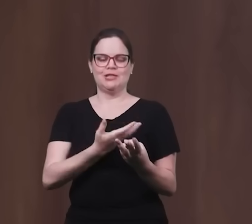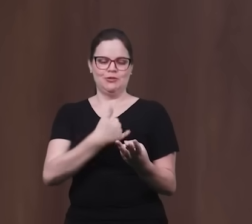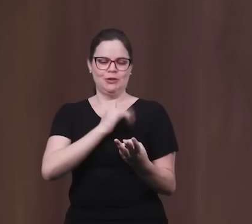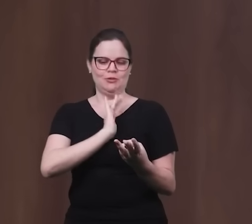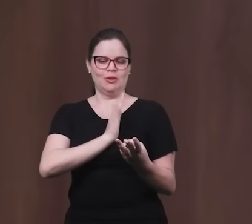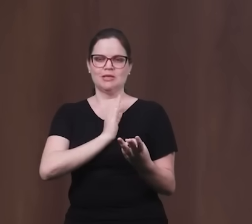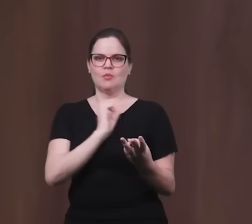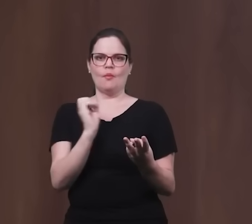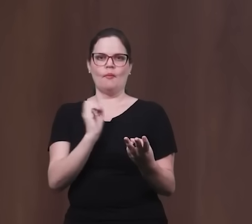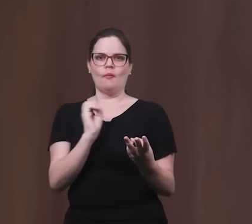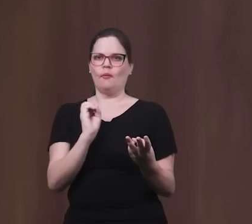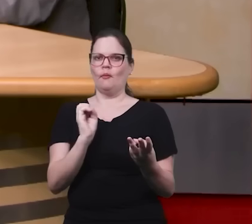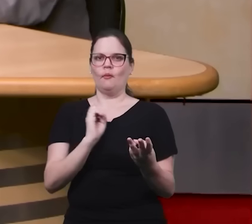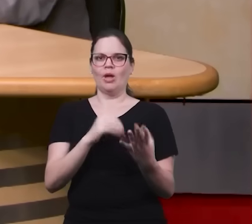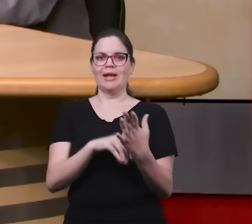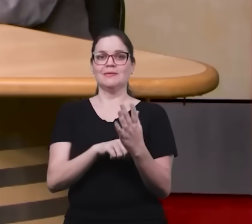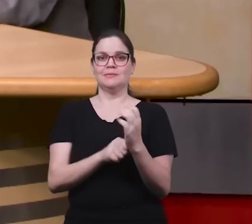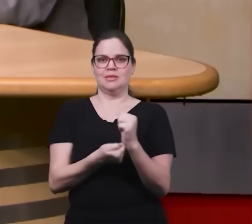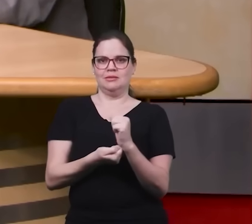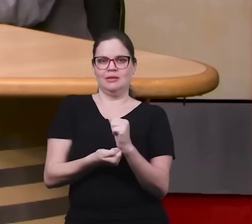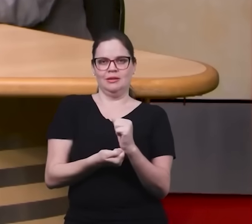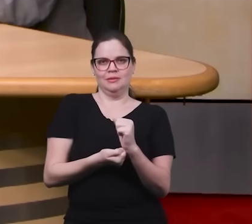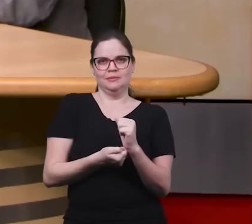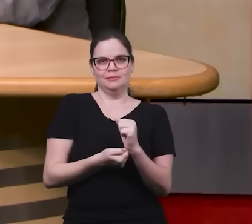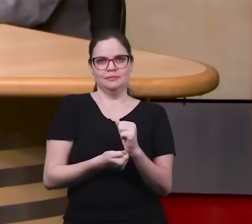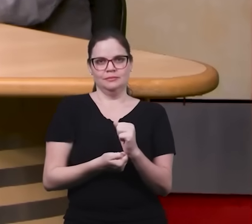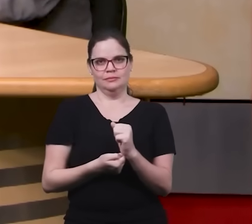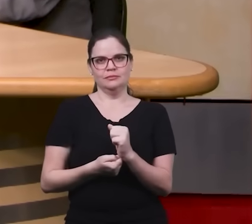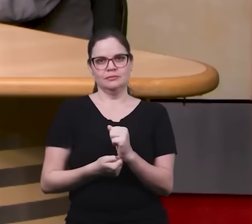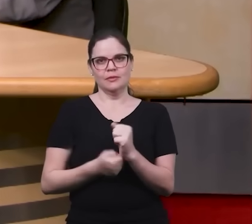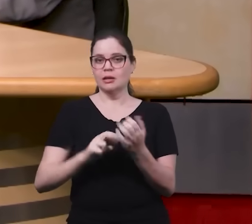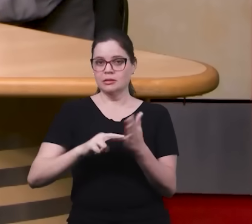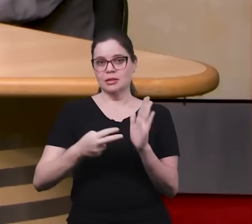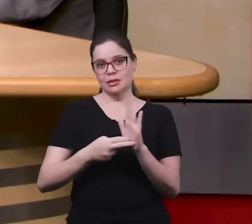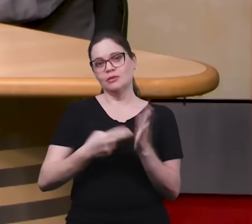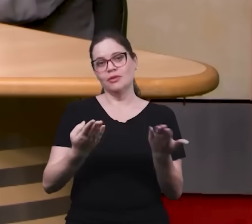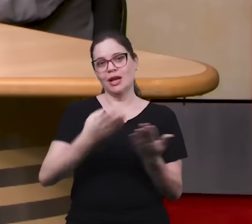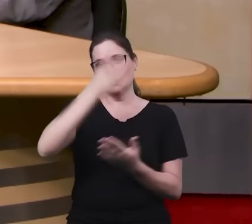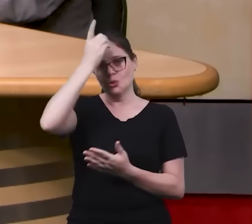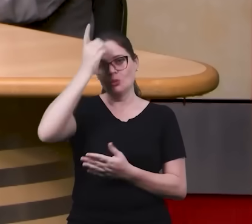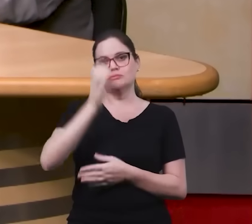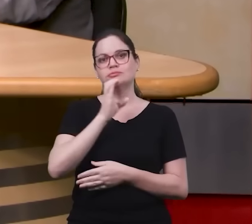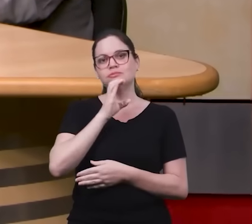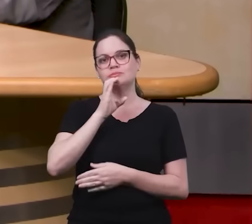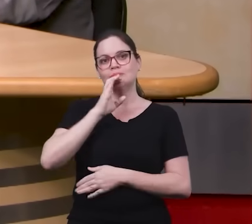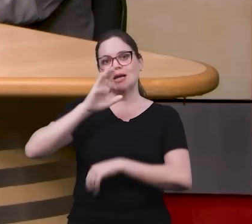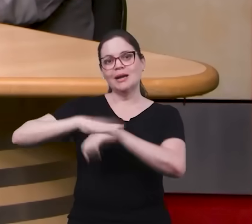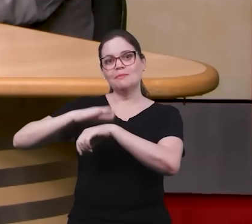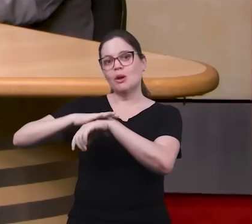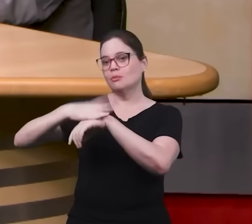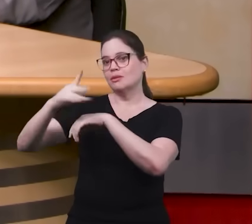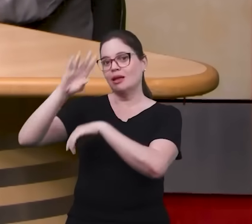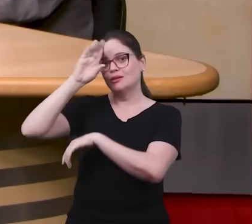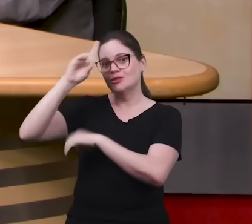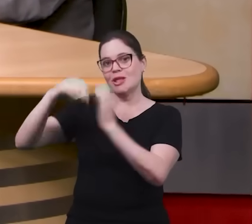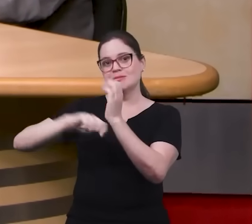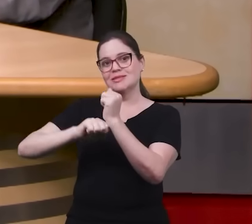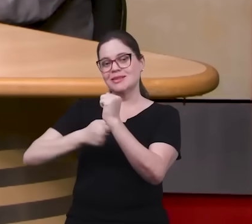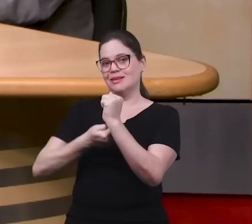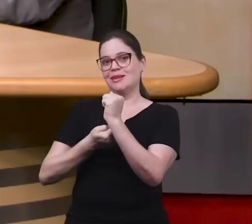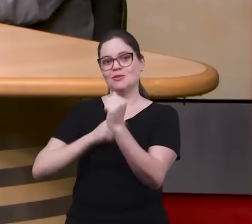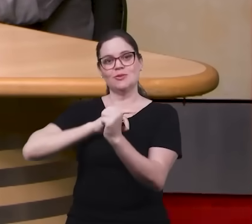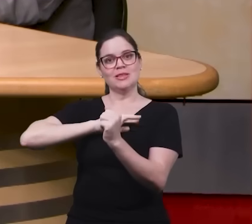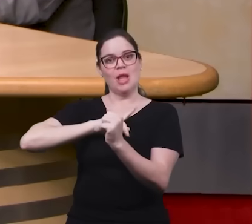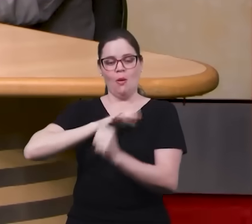coração, não subiu pelo sentimento. Ao coração do homem. Exato, pelo sentimento dele. Quer dizer, é o dom de ciência, é conhecimento de Deus, é alguma coisa que